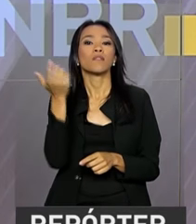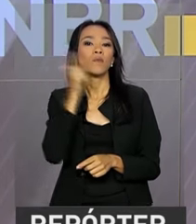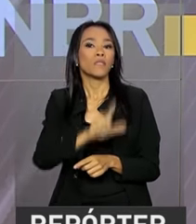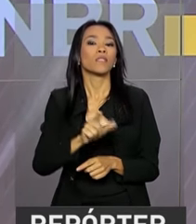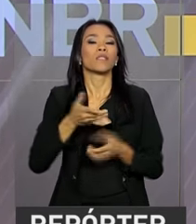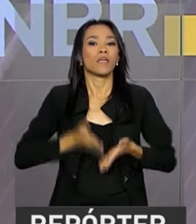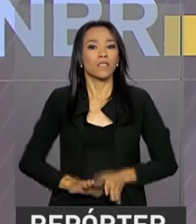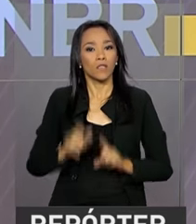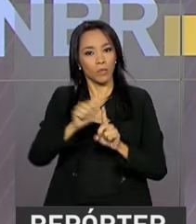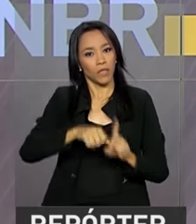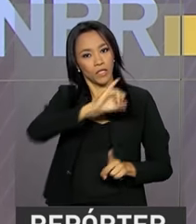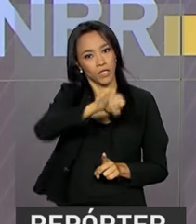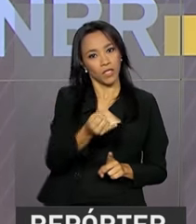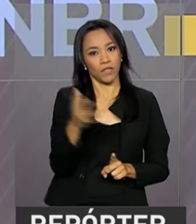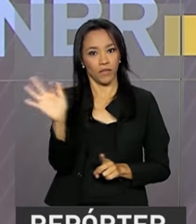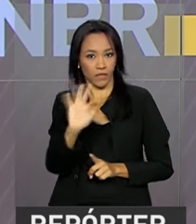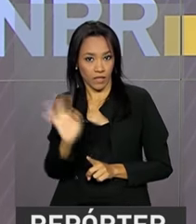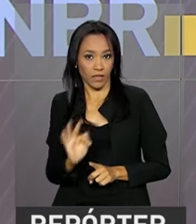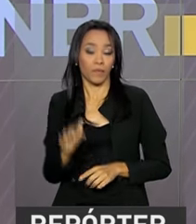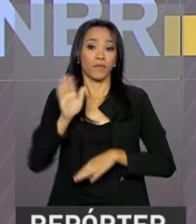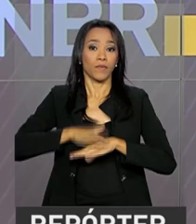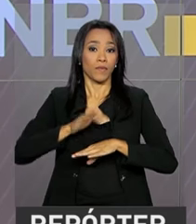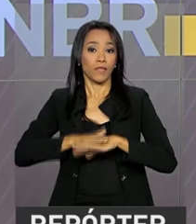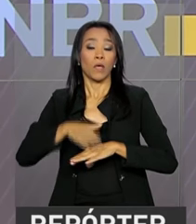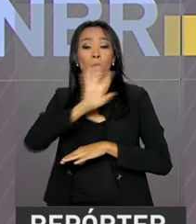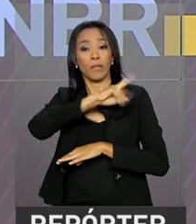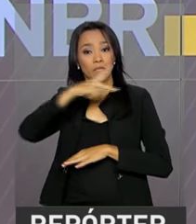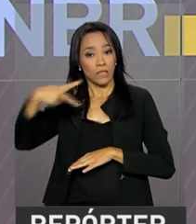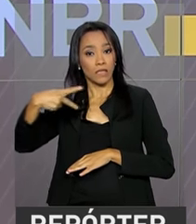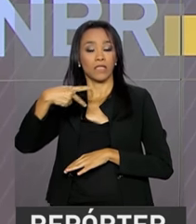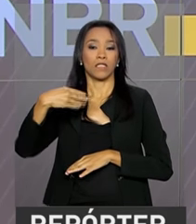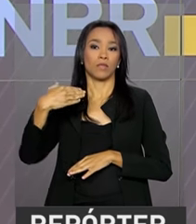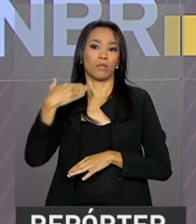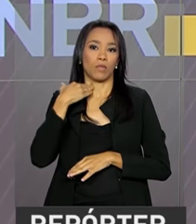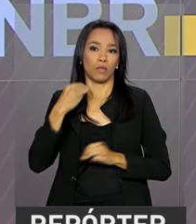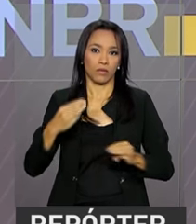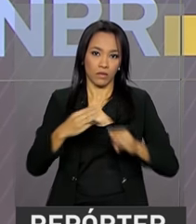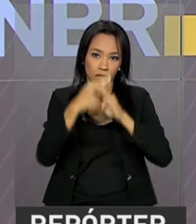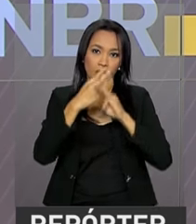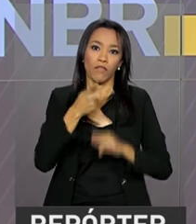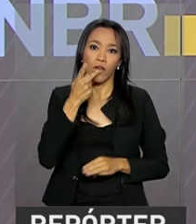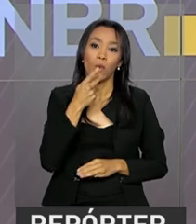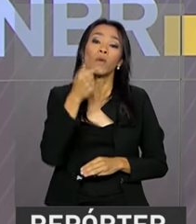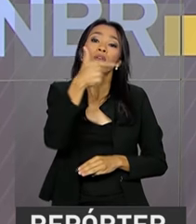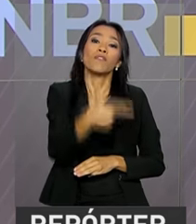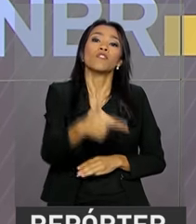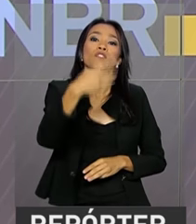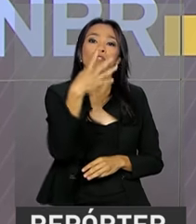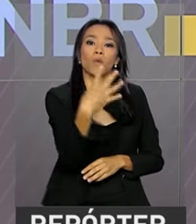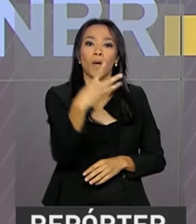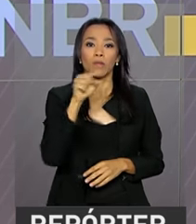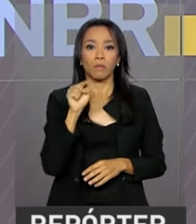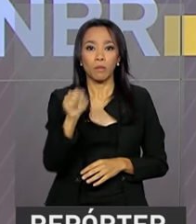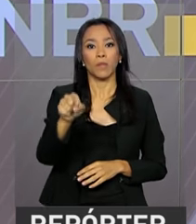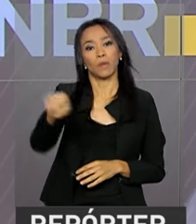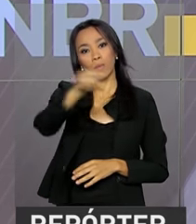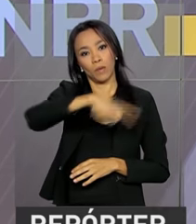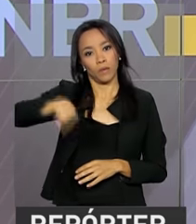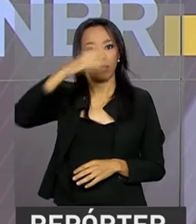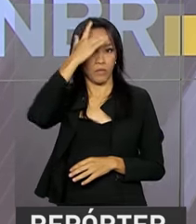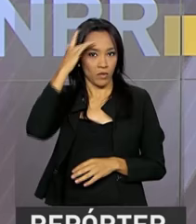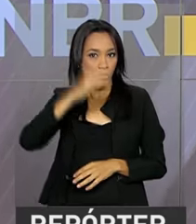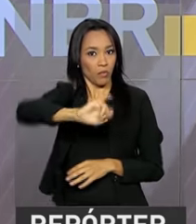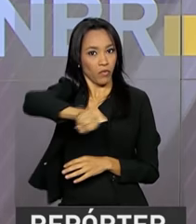e fevereiro segundo o presidente da caixa econômica federal 24 mil trabalhadores aproveitaram a